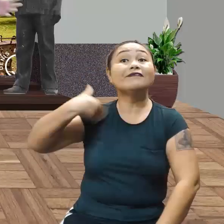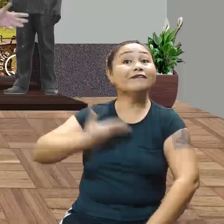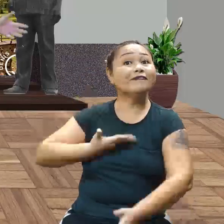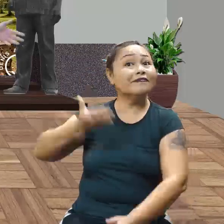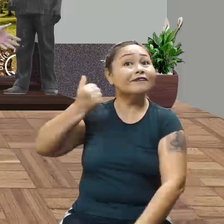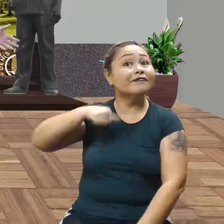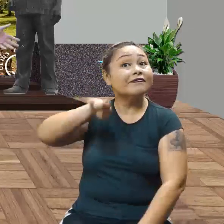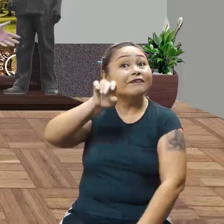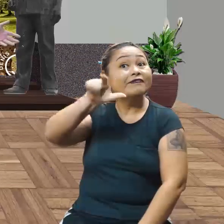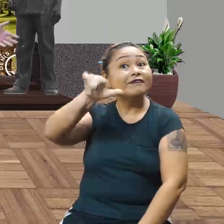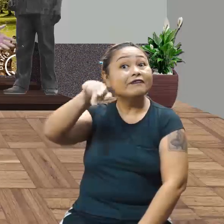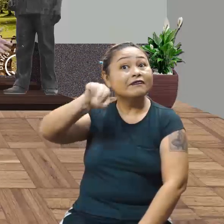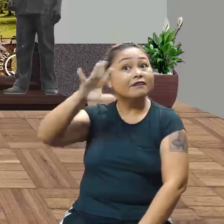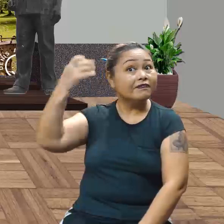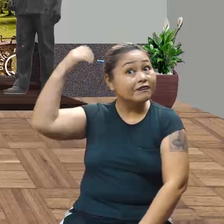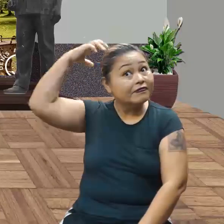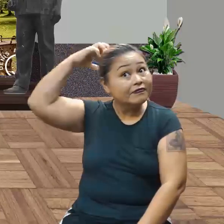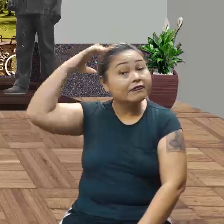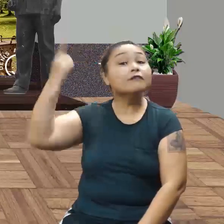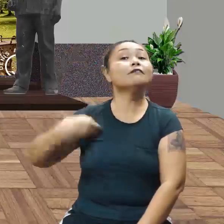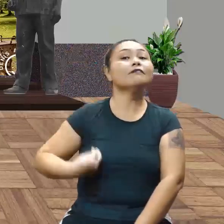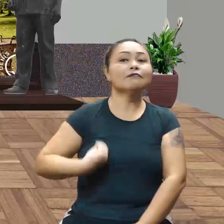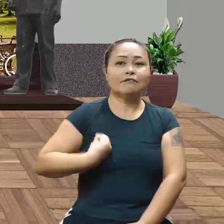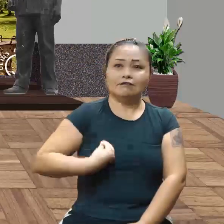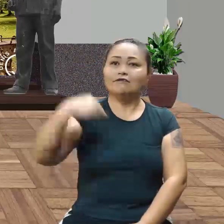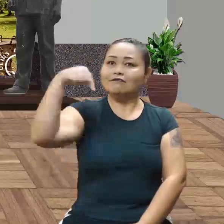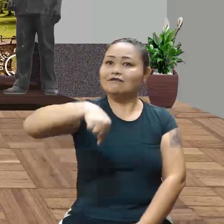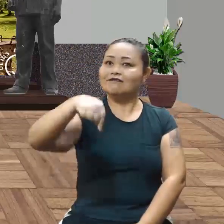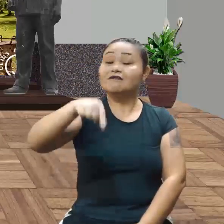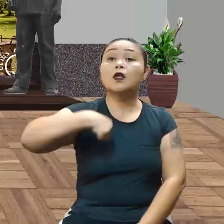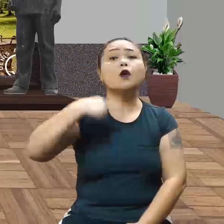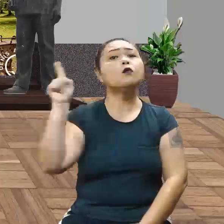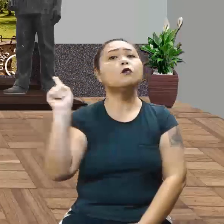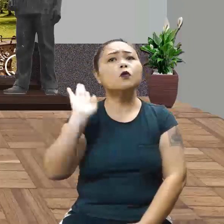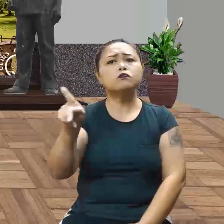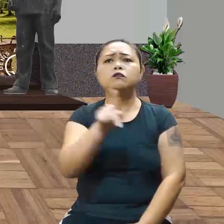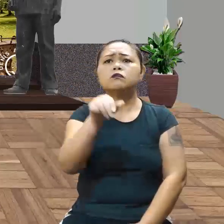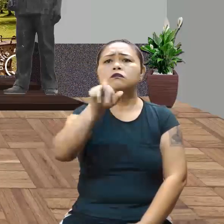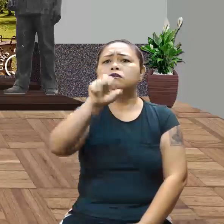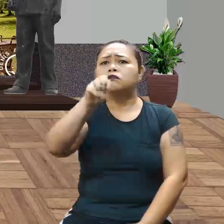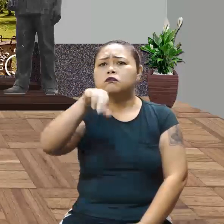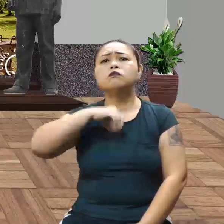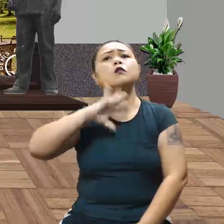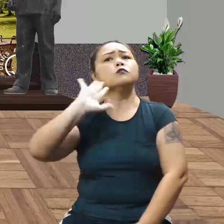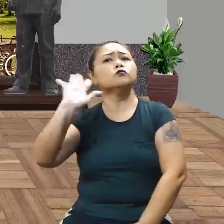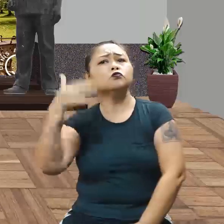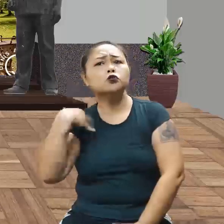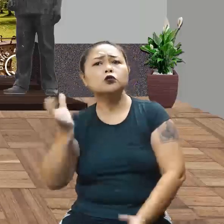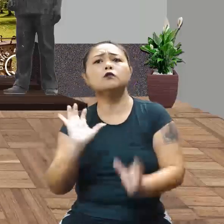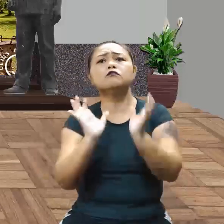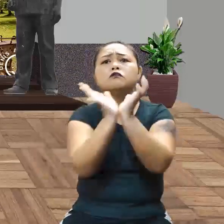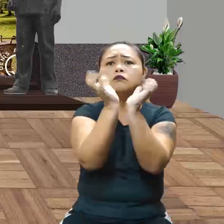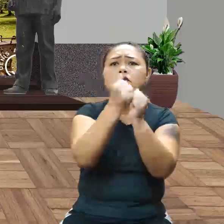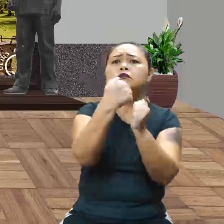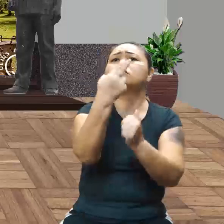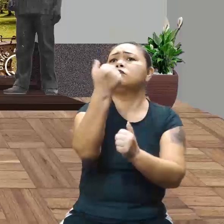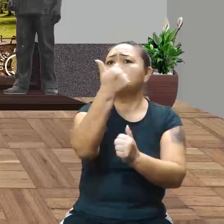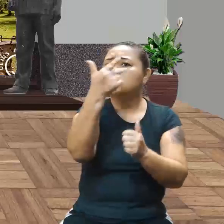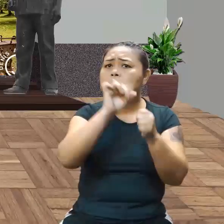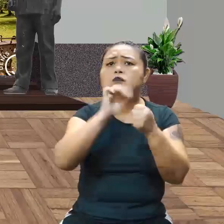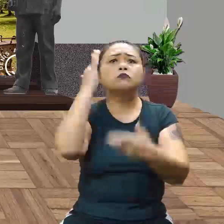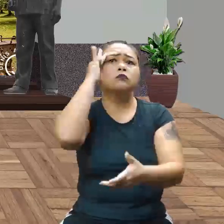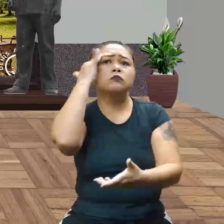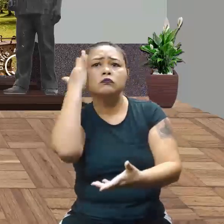amiga Aldelina estaremos aqui com vocês, porque o professor Lodismar já trabalhou com vocês aí a unidade 1, vocês compreenderam um